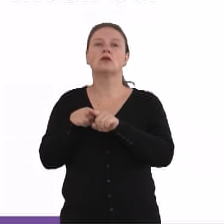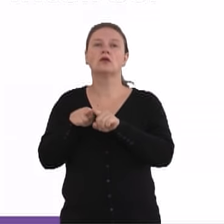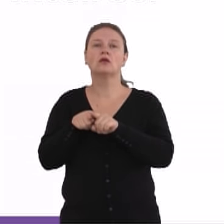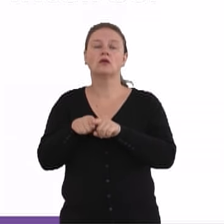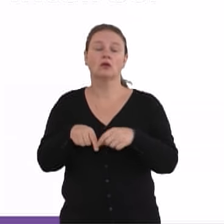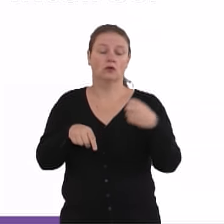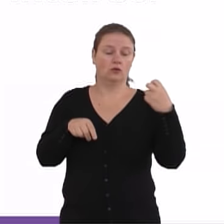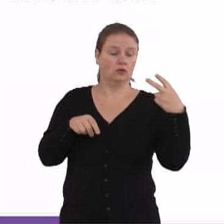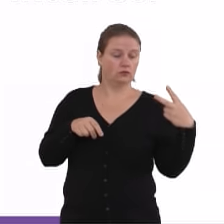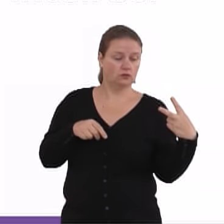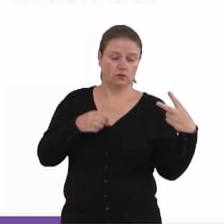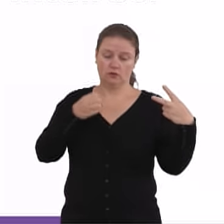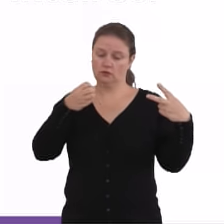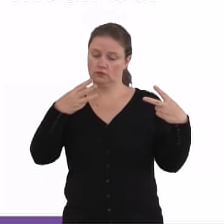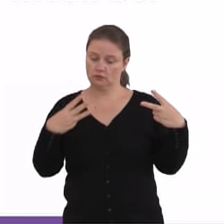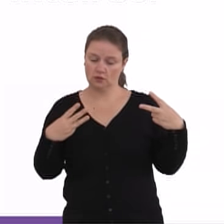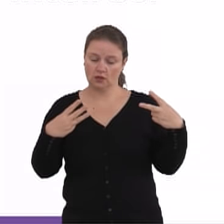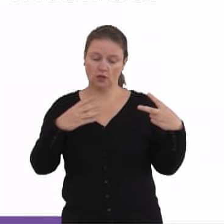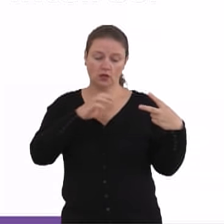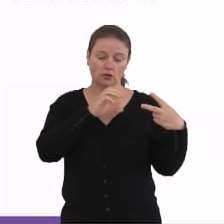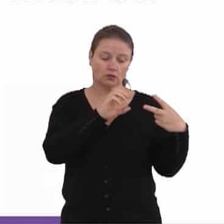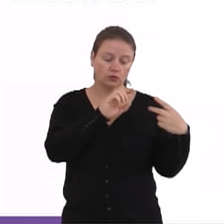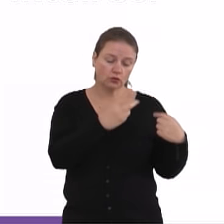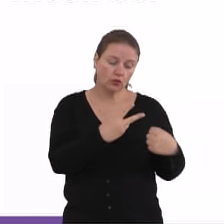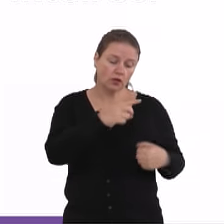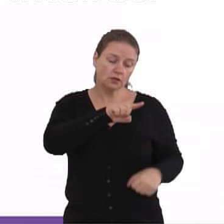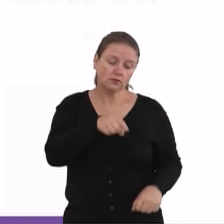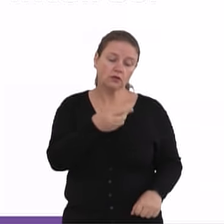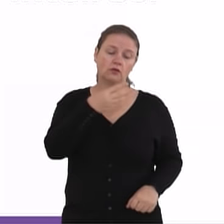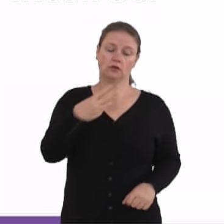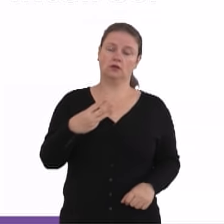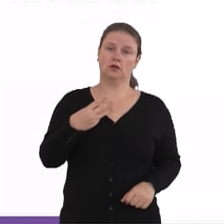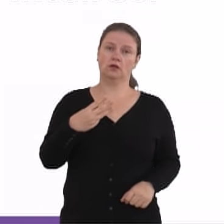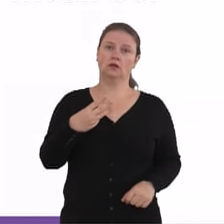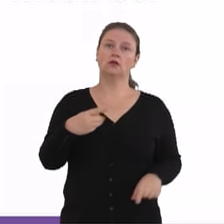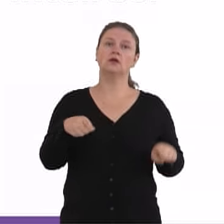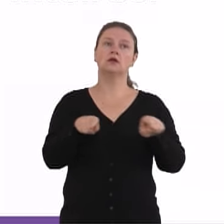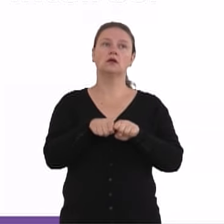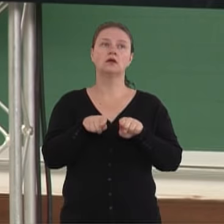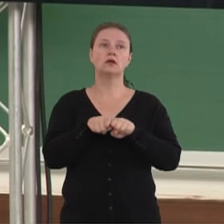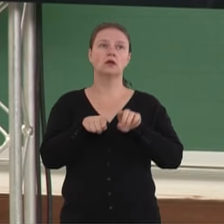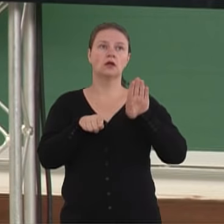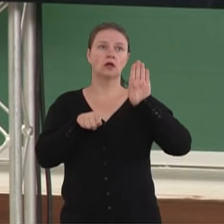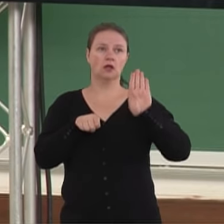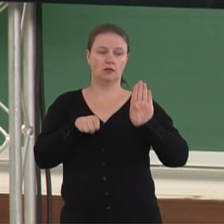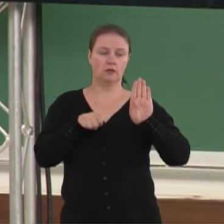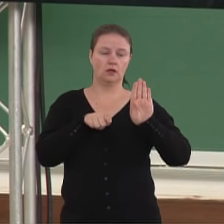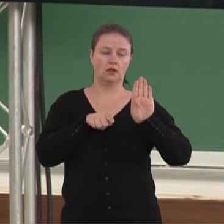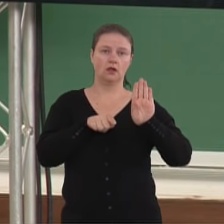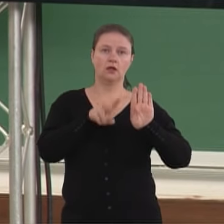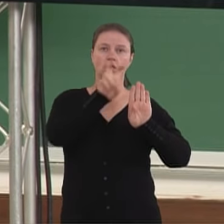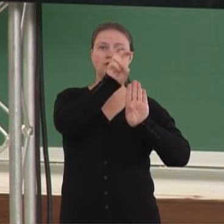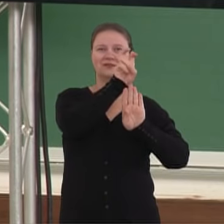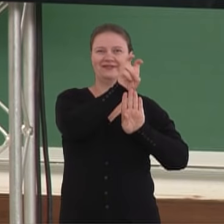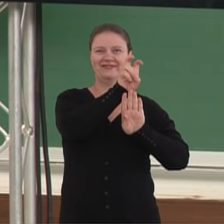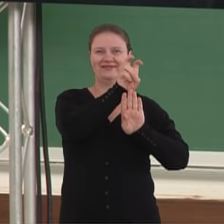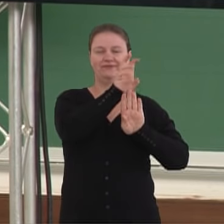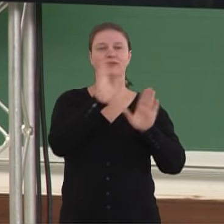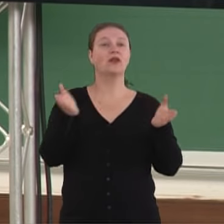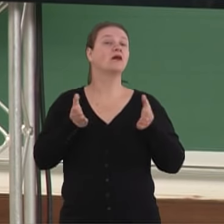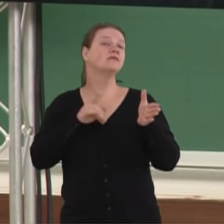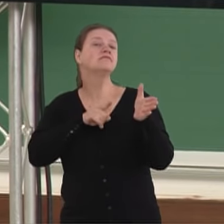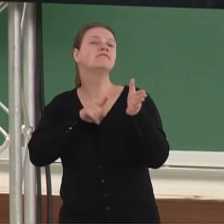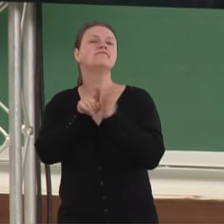3, identificando o 2,3, a letra B em cima do número 5. Então, nós vamos às